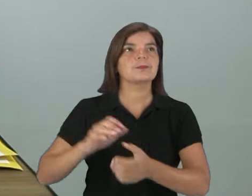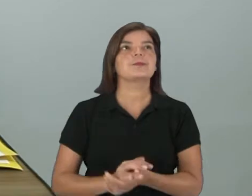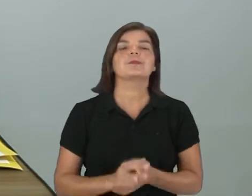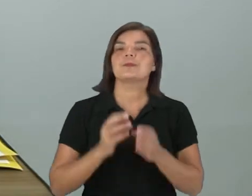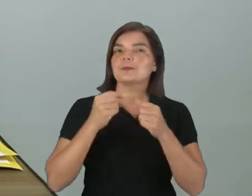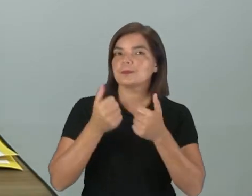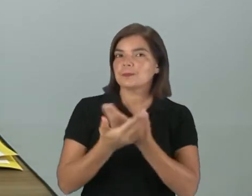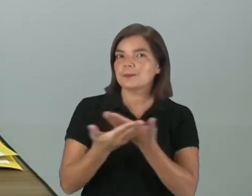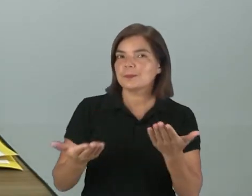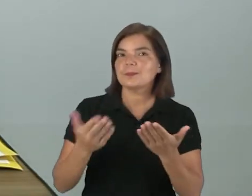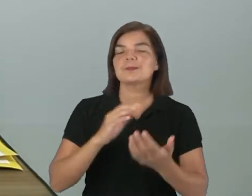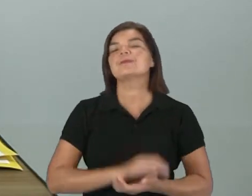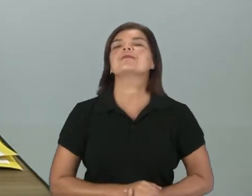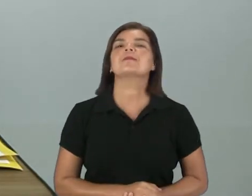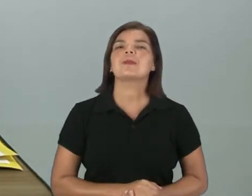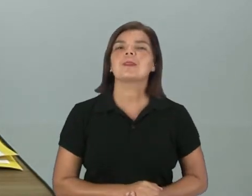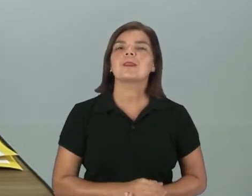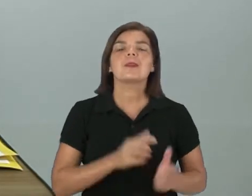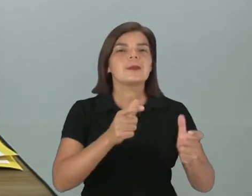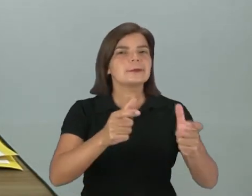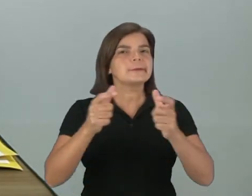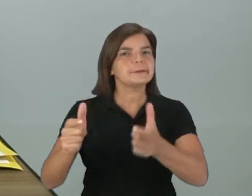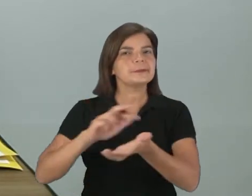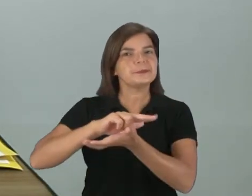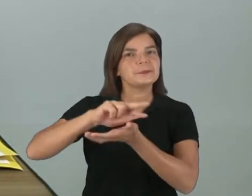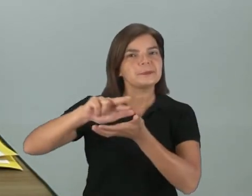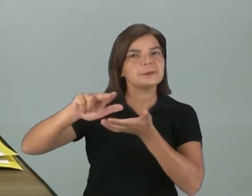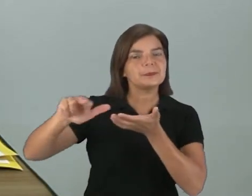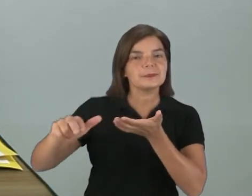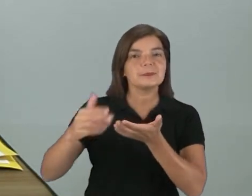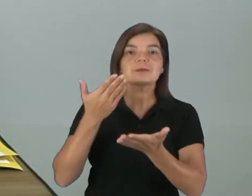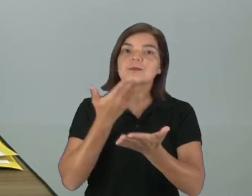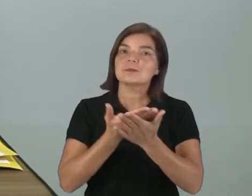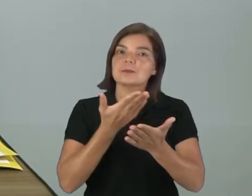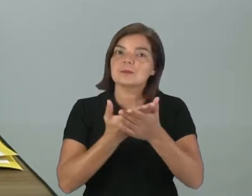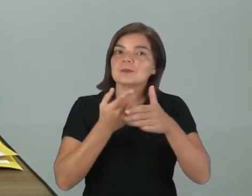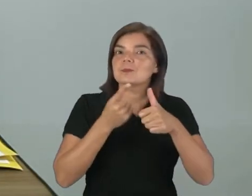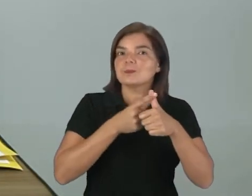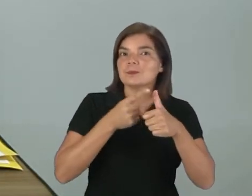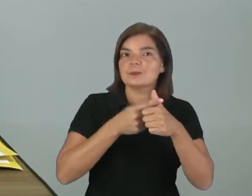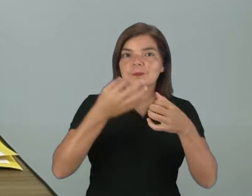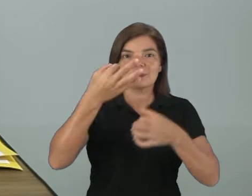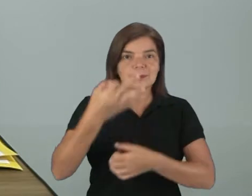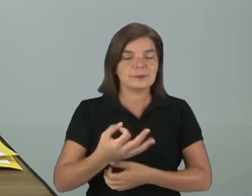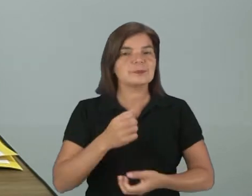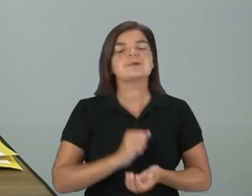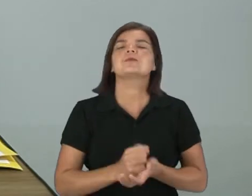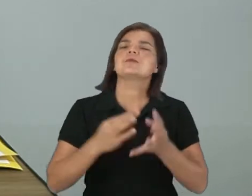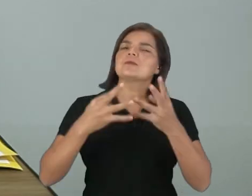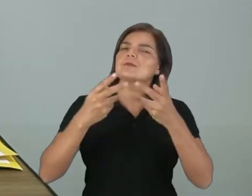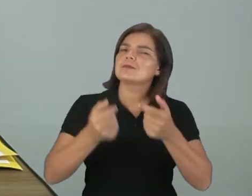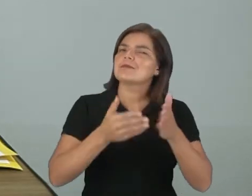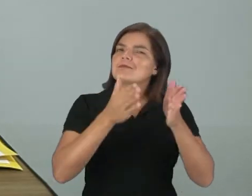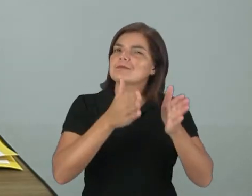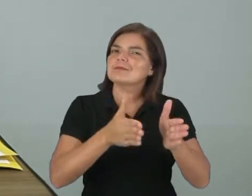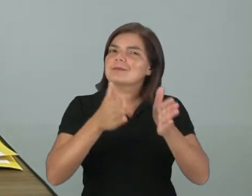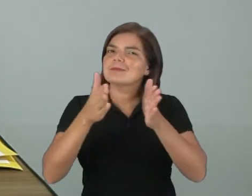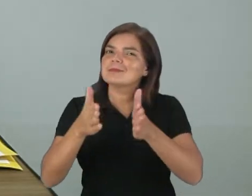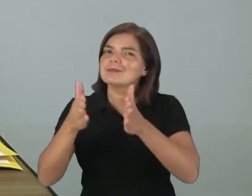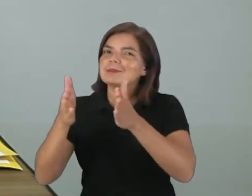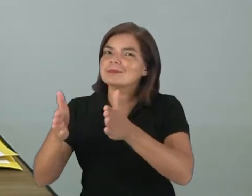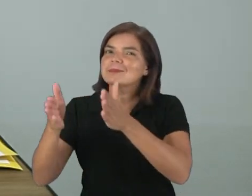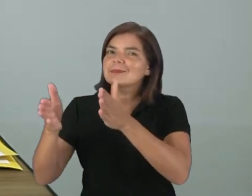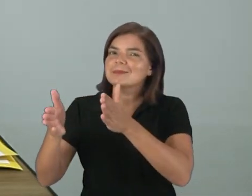bem. Esse percurso nós vimos na nossa primeira aula, certo? Que todo esse processo de produção